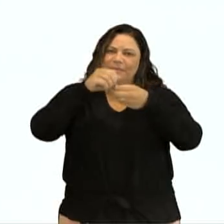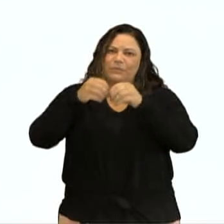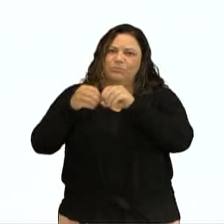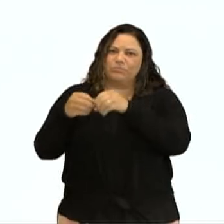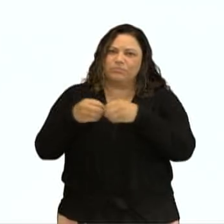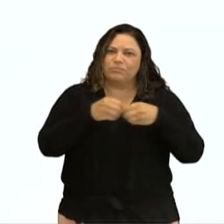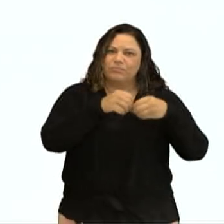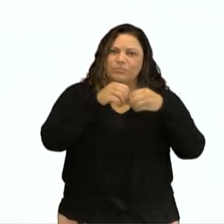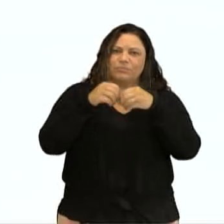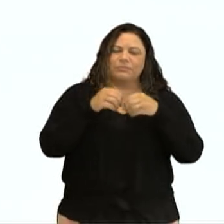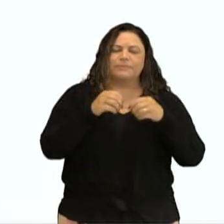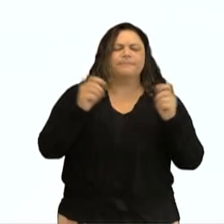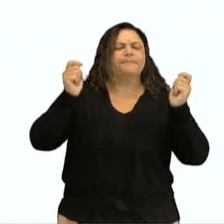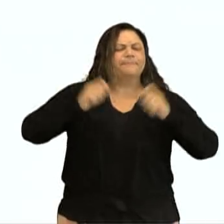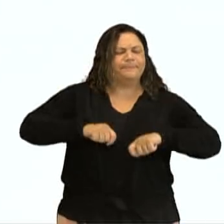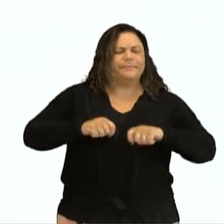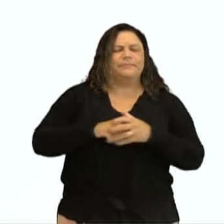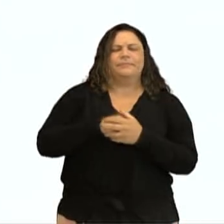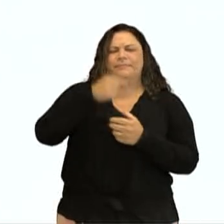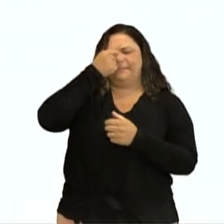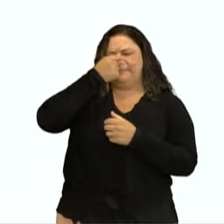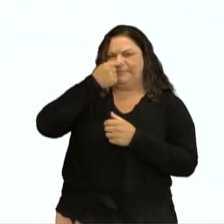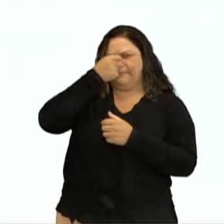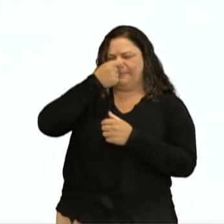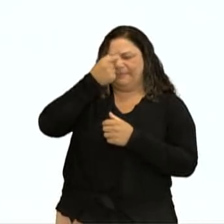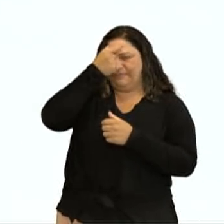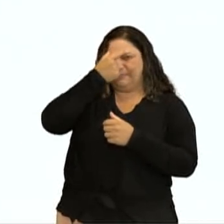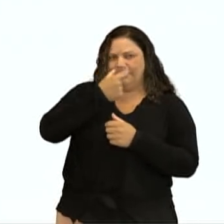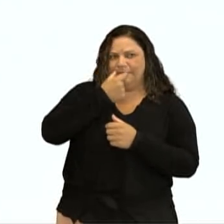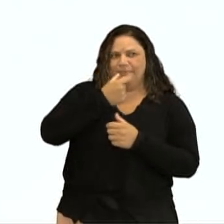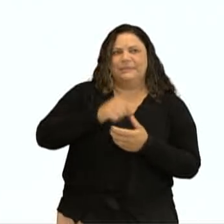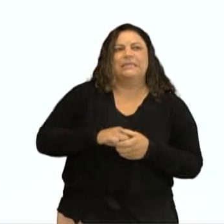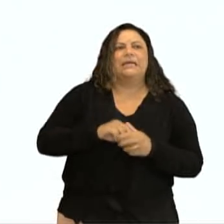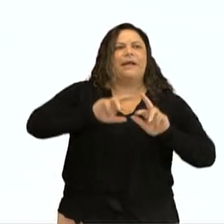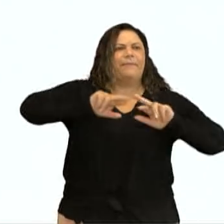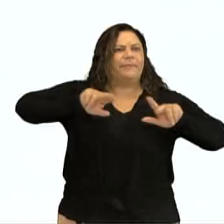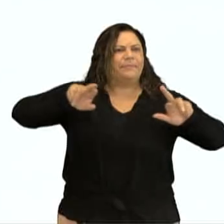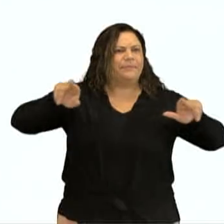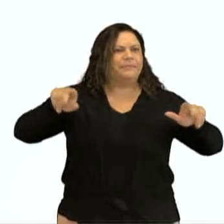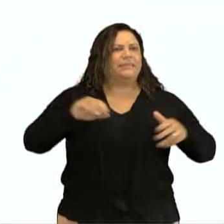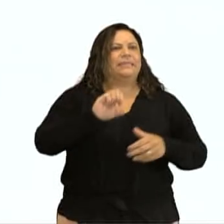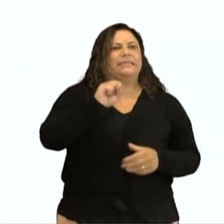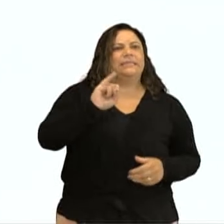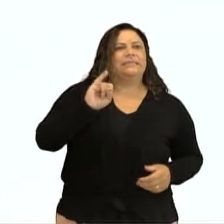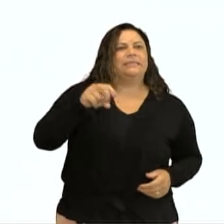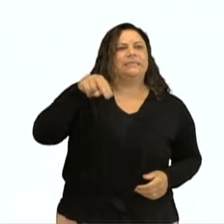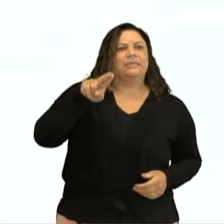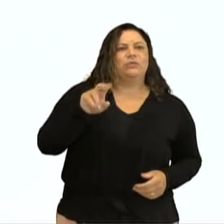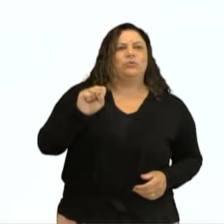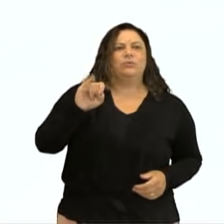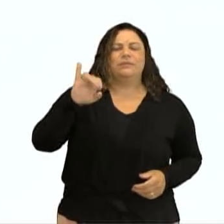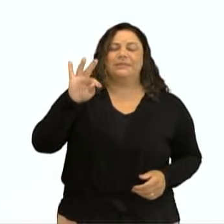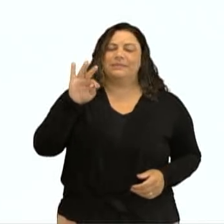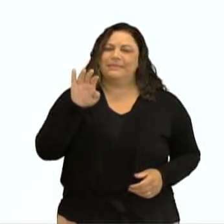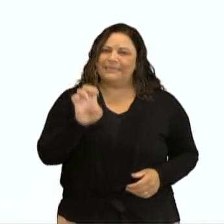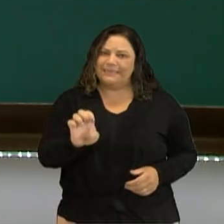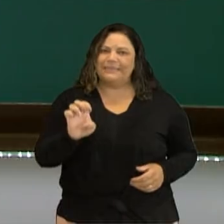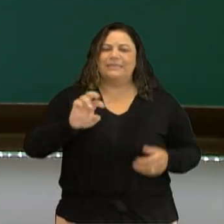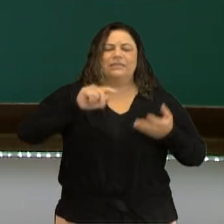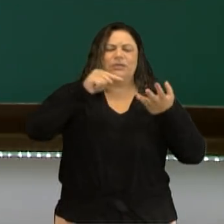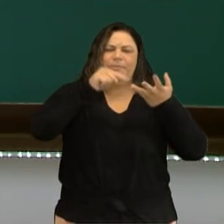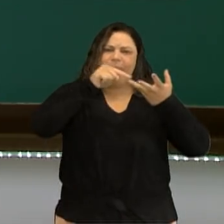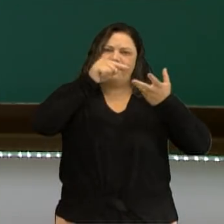causar sinusites, otites, meningites, além de infecções no sangue e nos ossos. Olha como